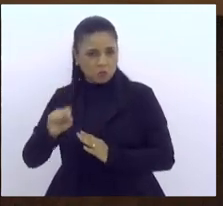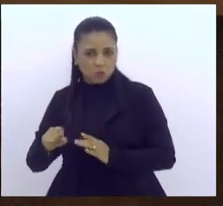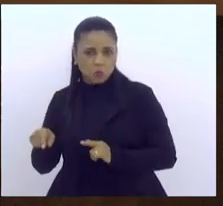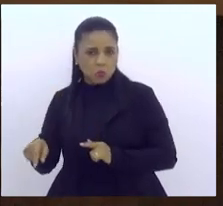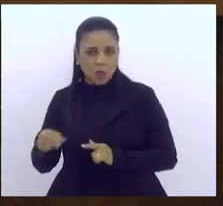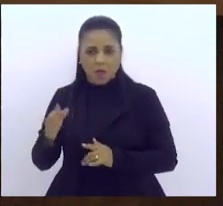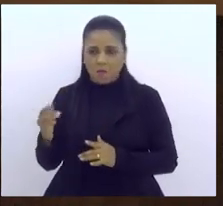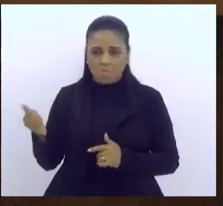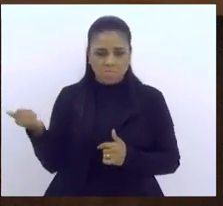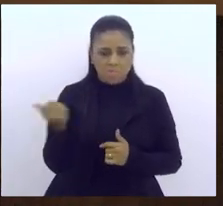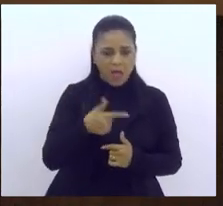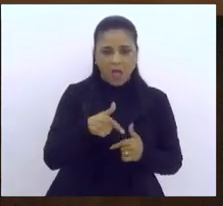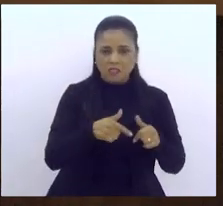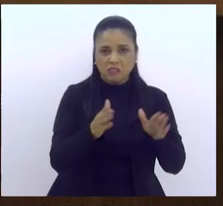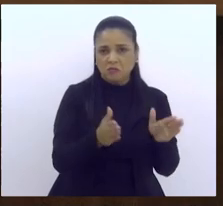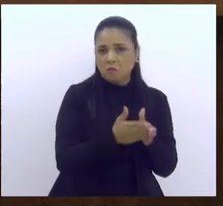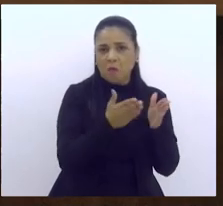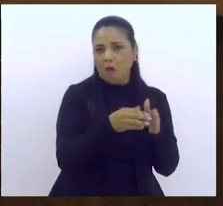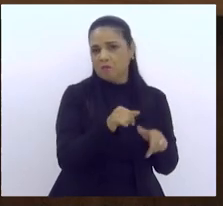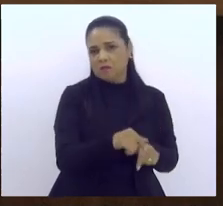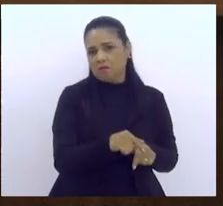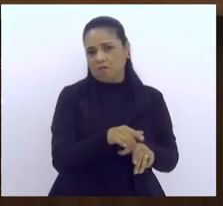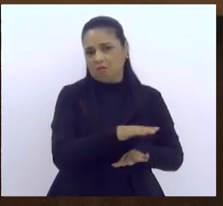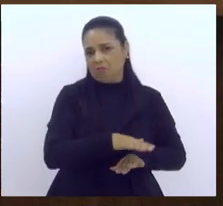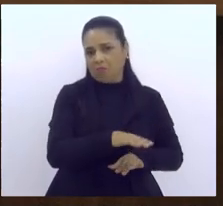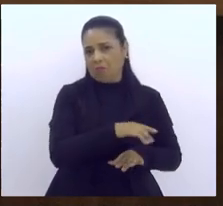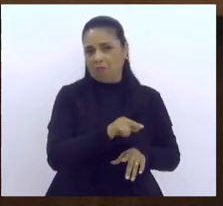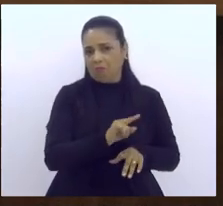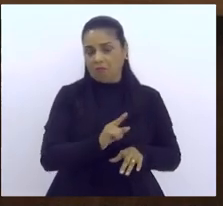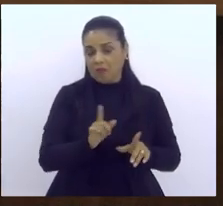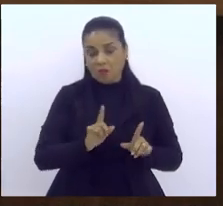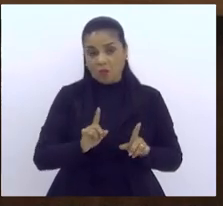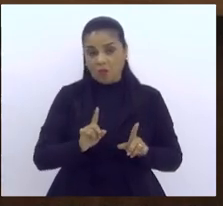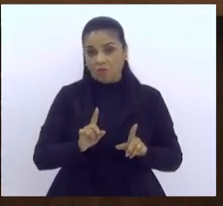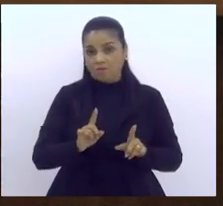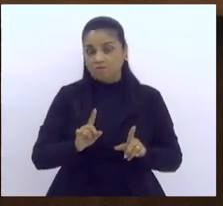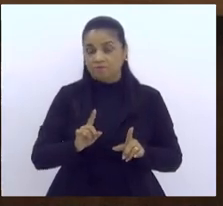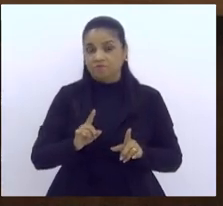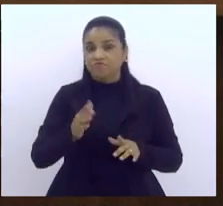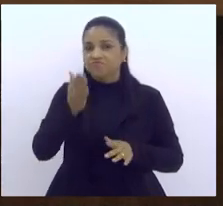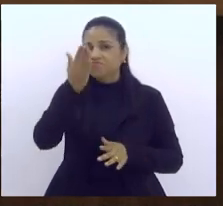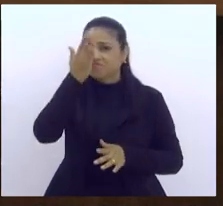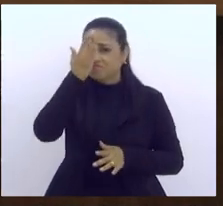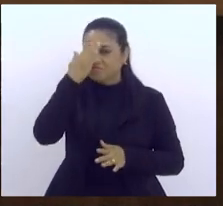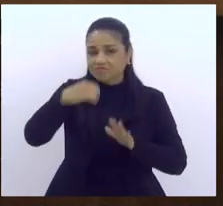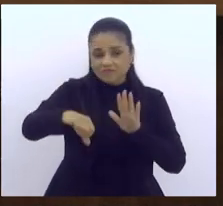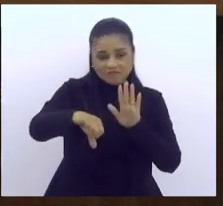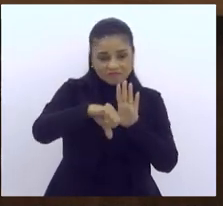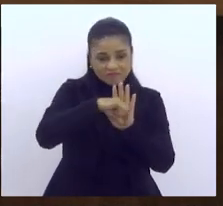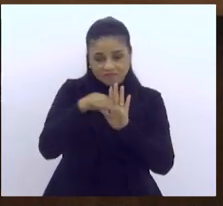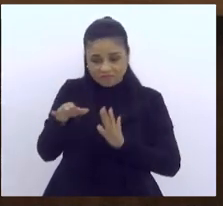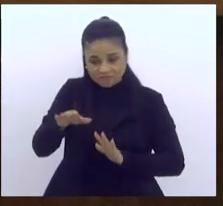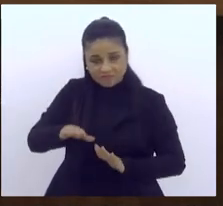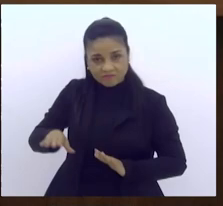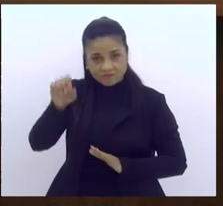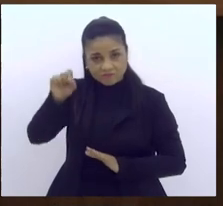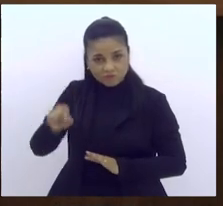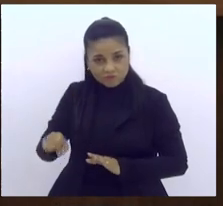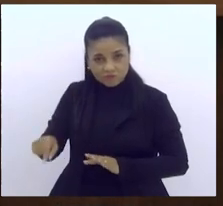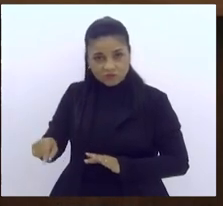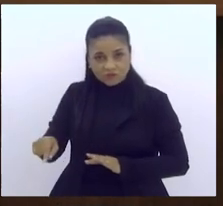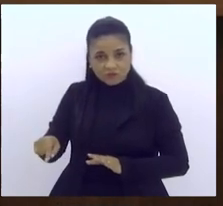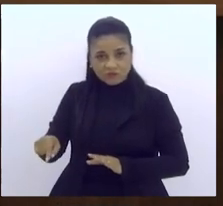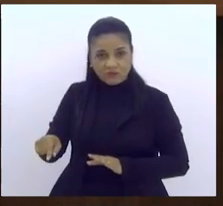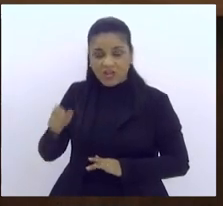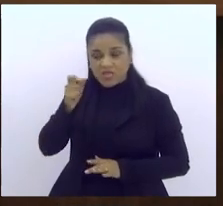vale mais do que a vida de qualquer outra região, não. Mas a gente sabe muito bem que um crime nessa região tem muito